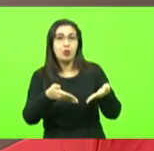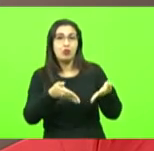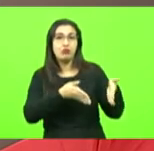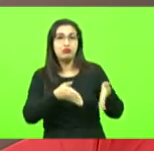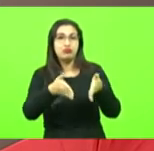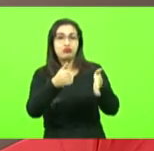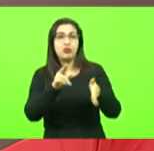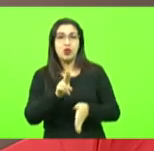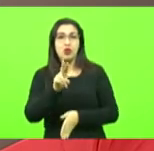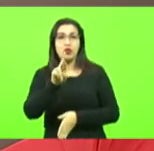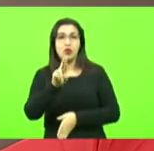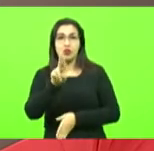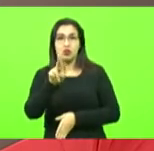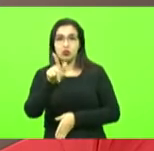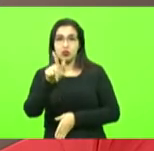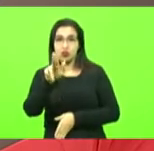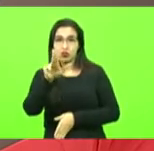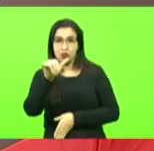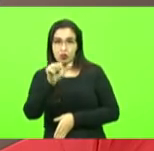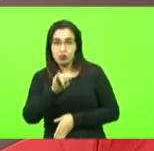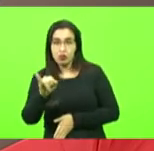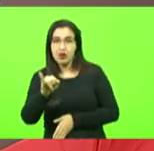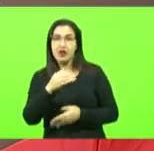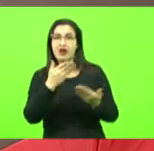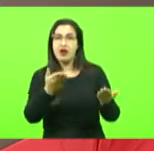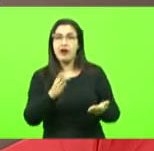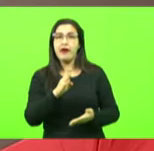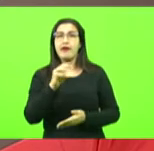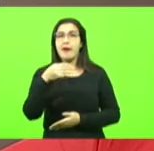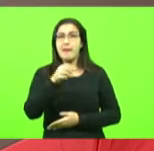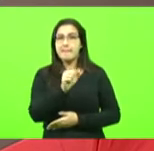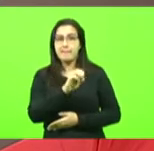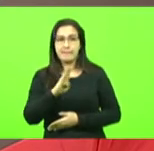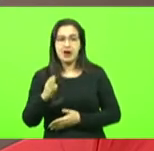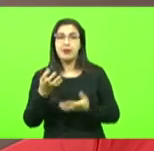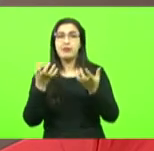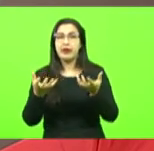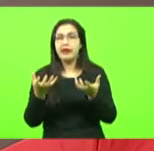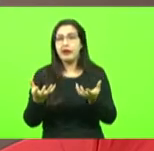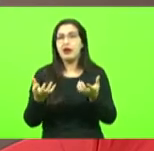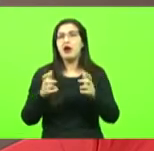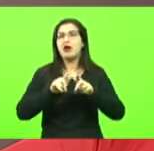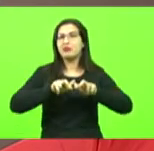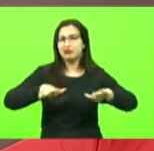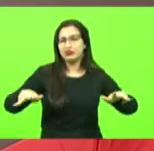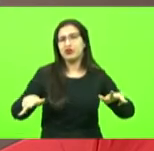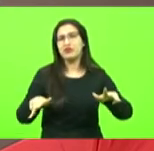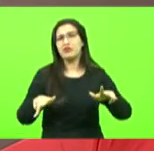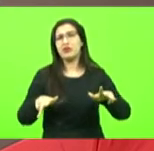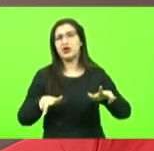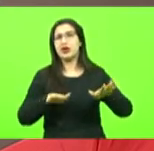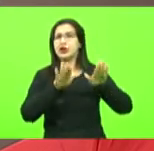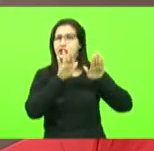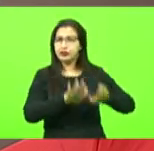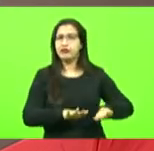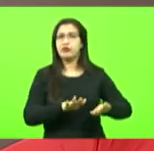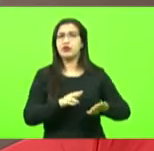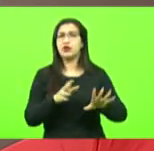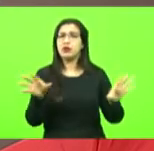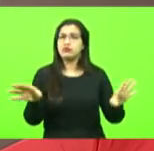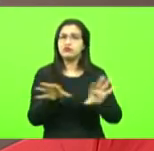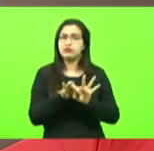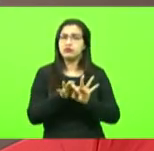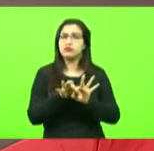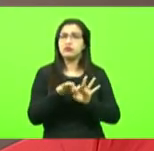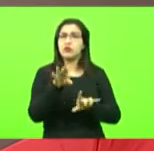os atingidos reivindicaram os reassentamentos coletivos para manter, na medida do possível, os vínculos